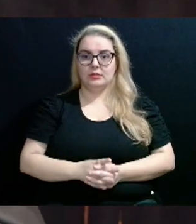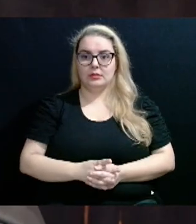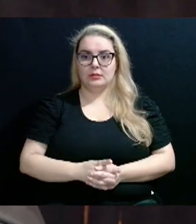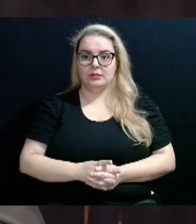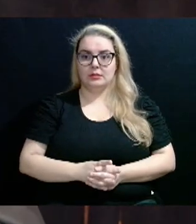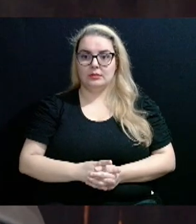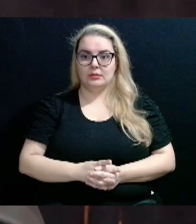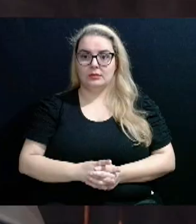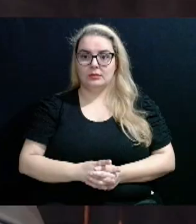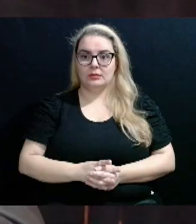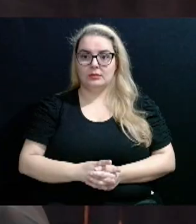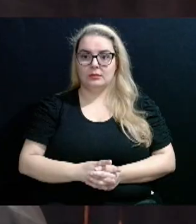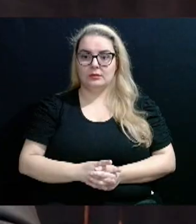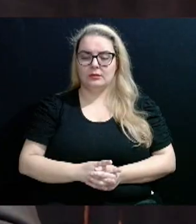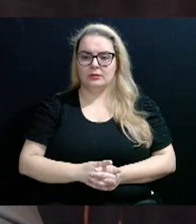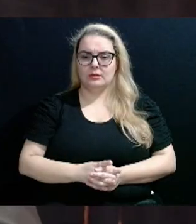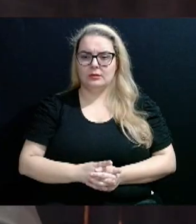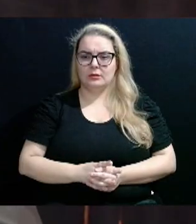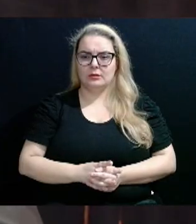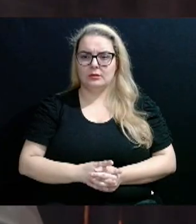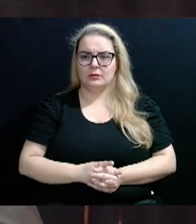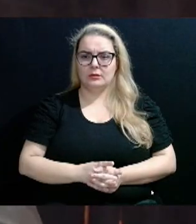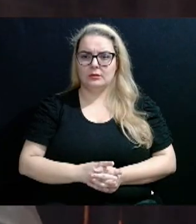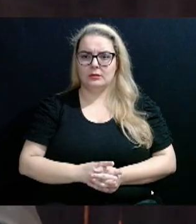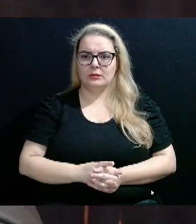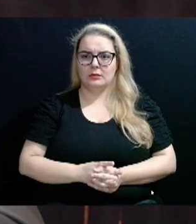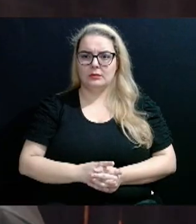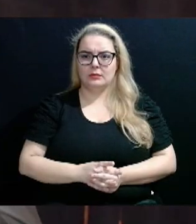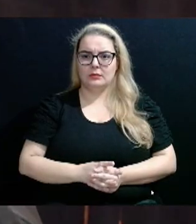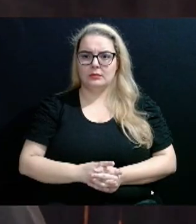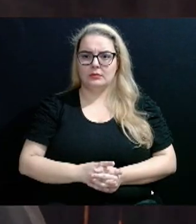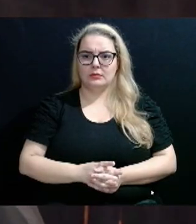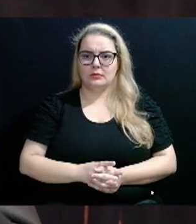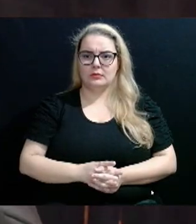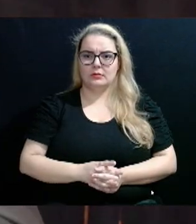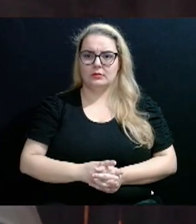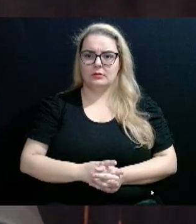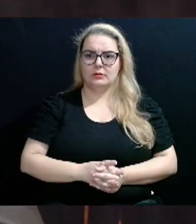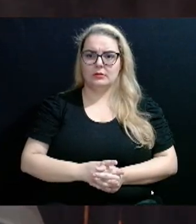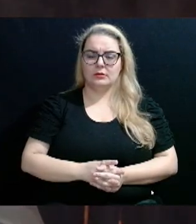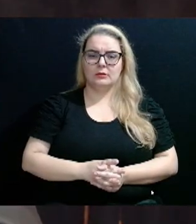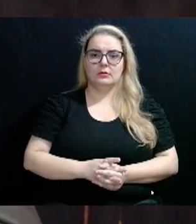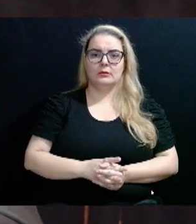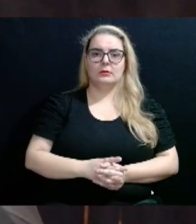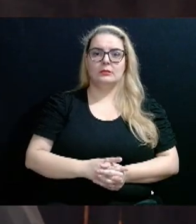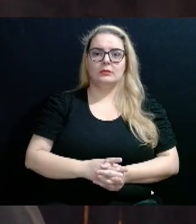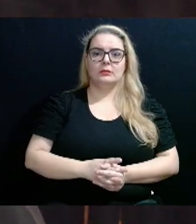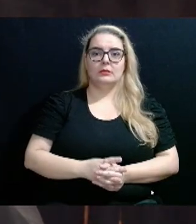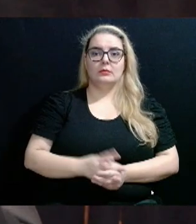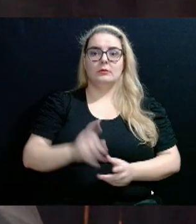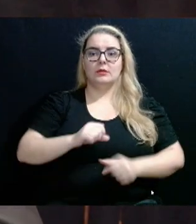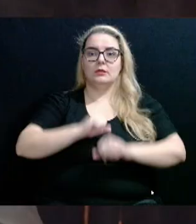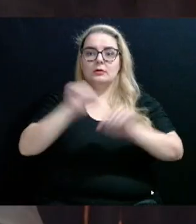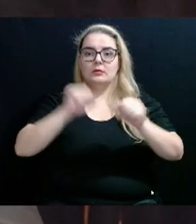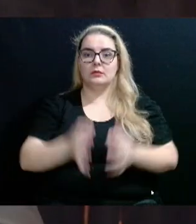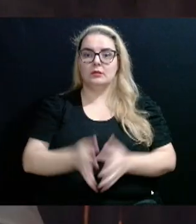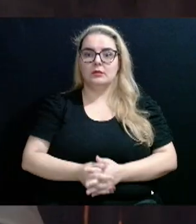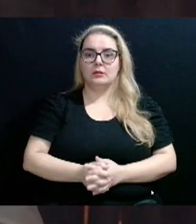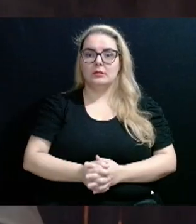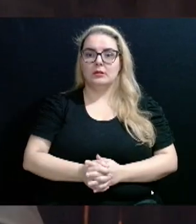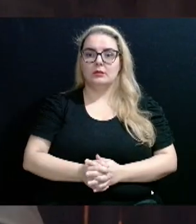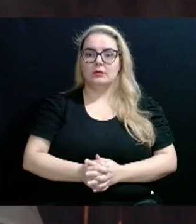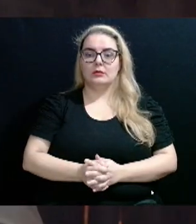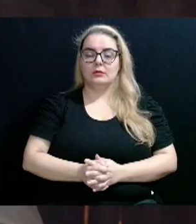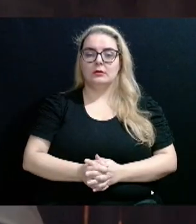participar disso, mas também fazer isso com controle, com limite, para não acabar exagerando, né, e tendo ali um prejuízo, algum